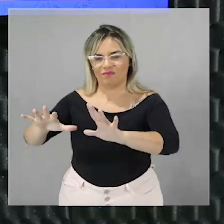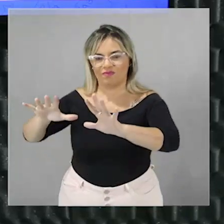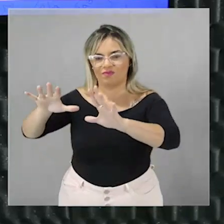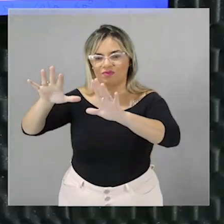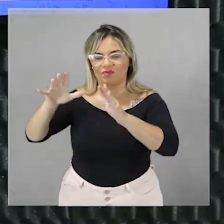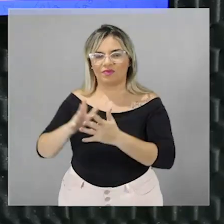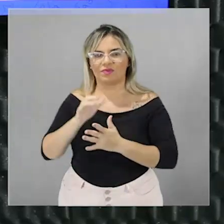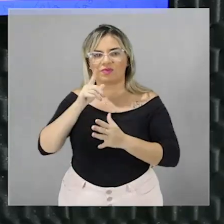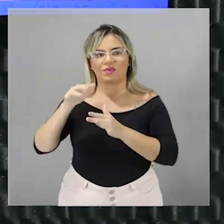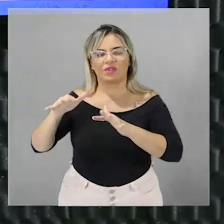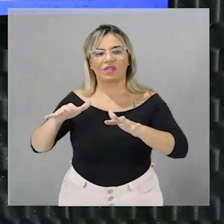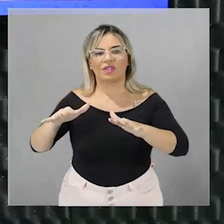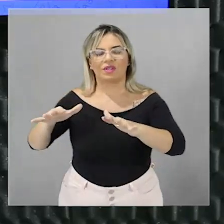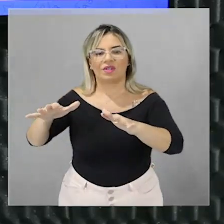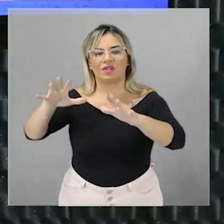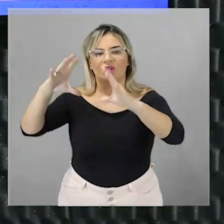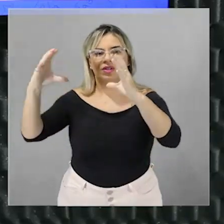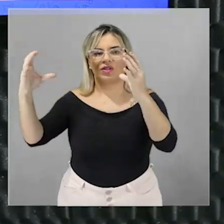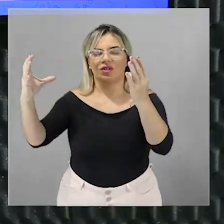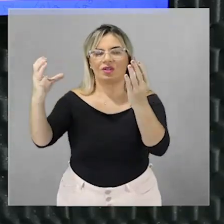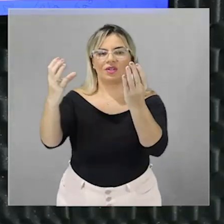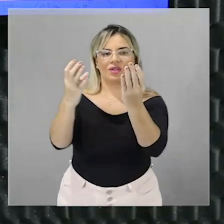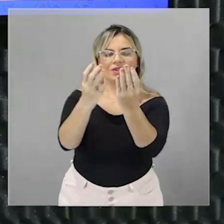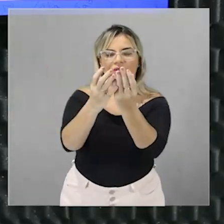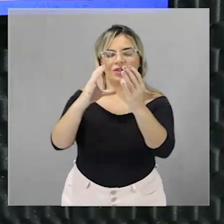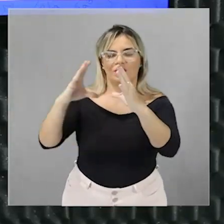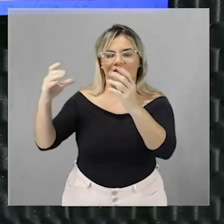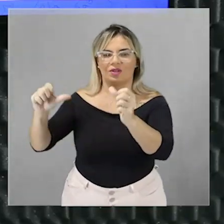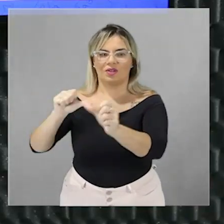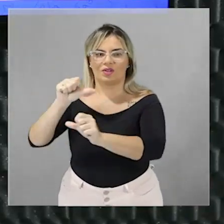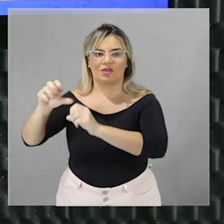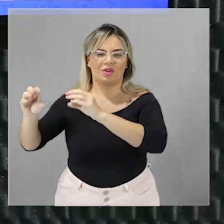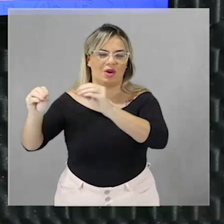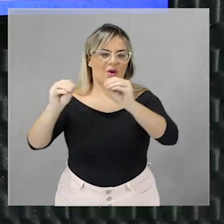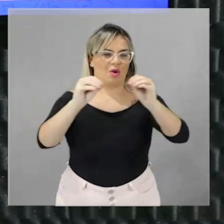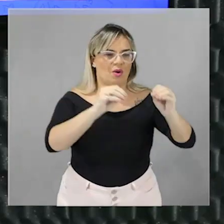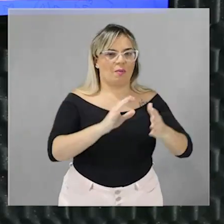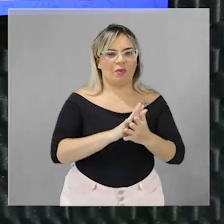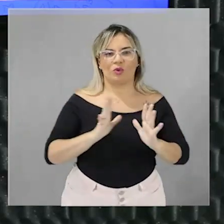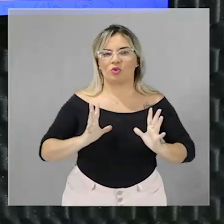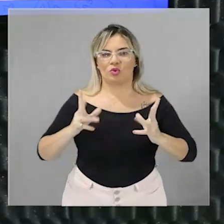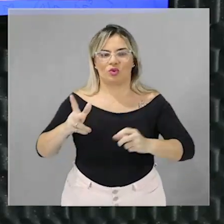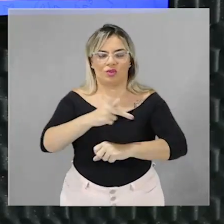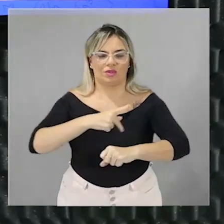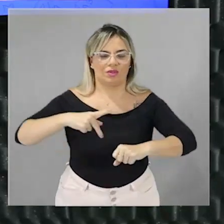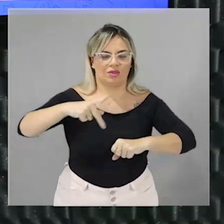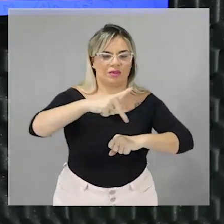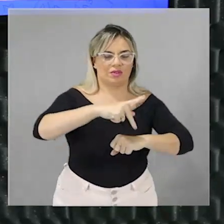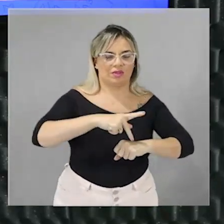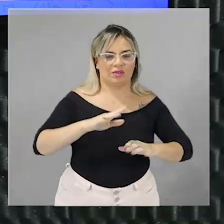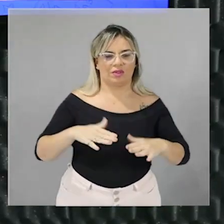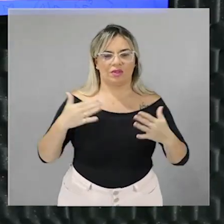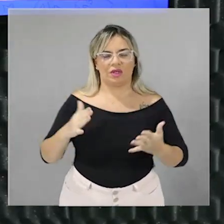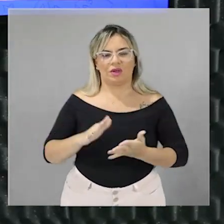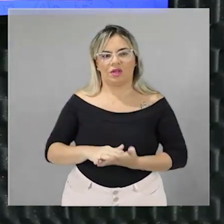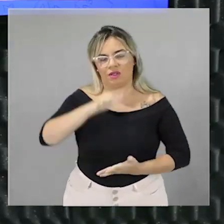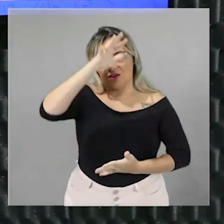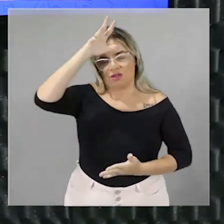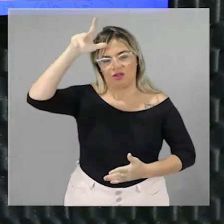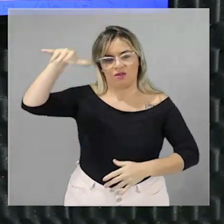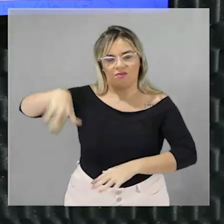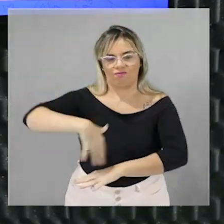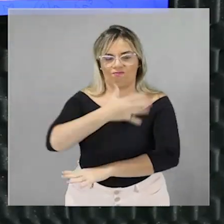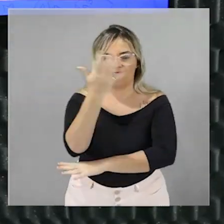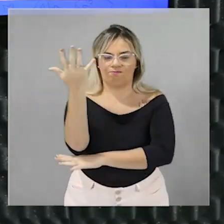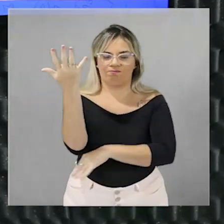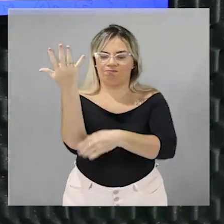os rios voadores, nuvens úmidas que vão se deslocar por todo o país. Agora pensa comigo, se eu desmato a Amazônia,